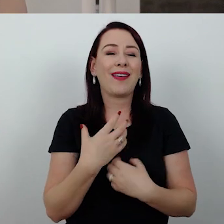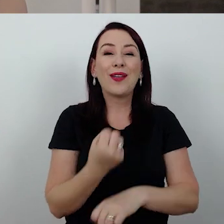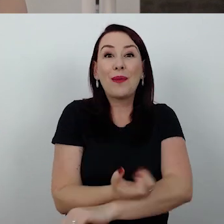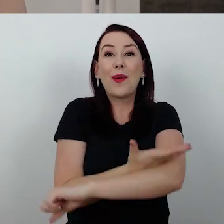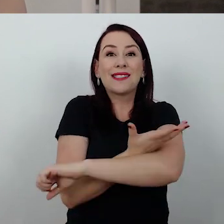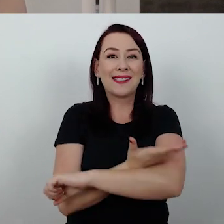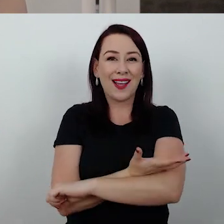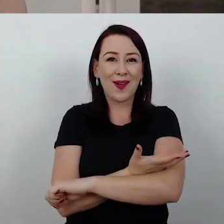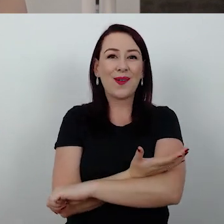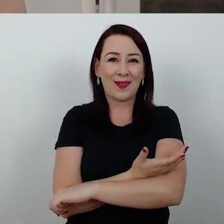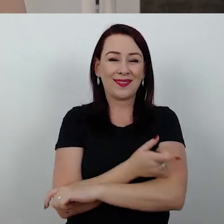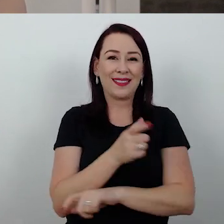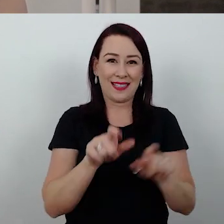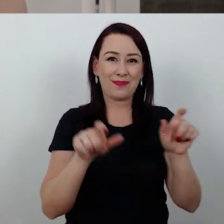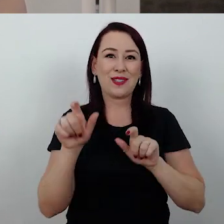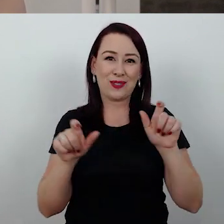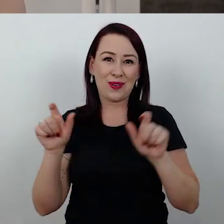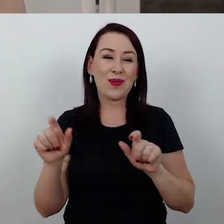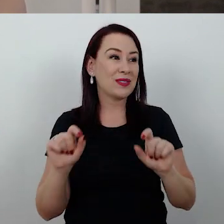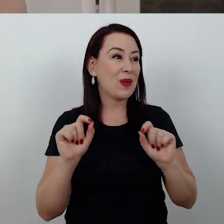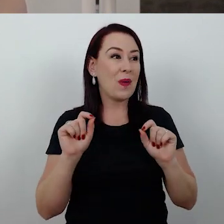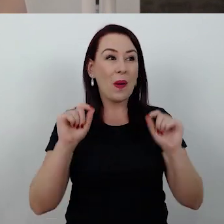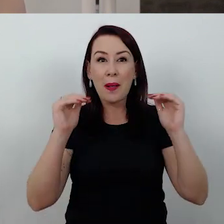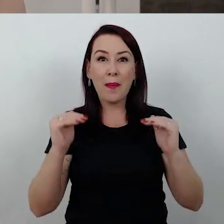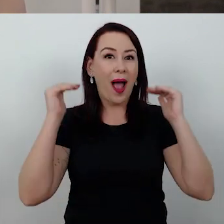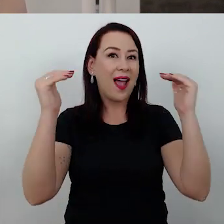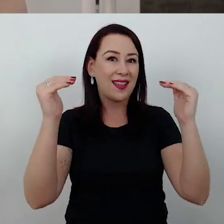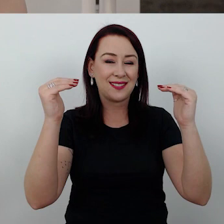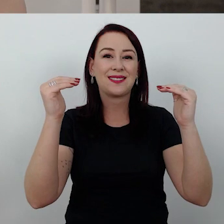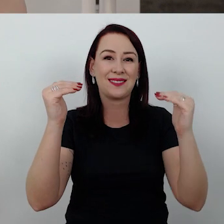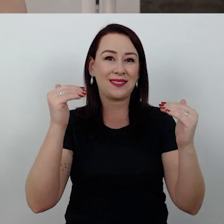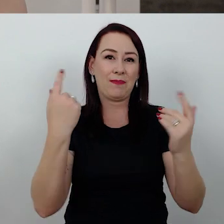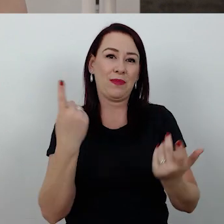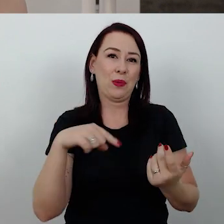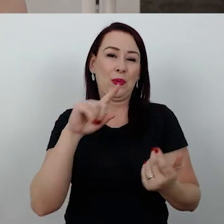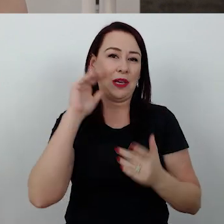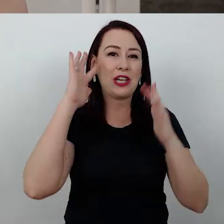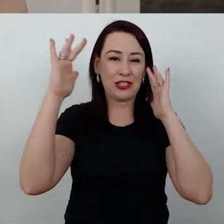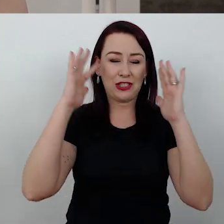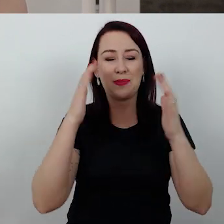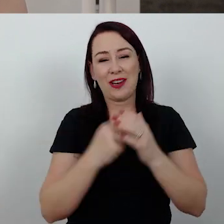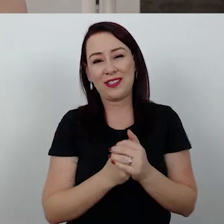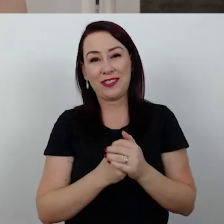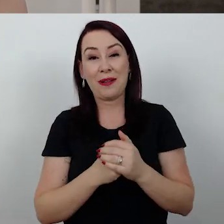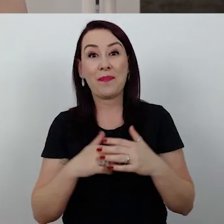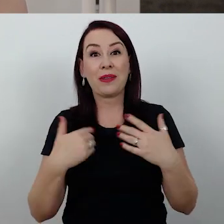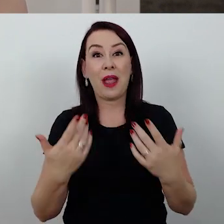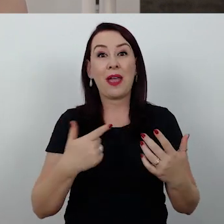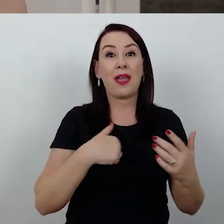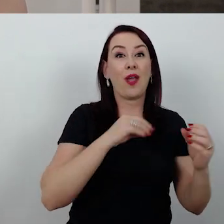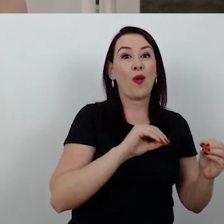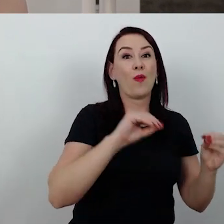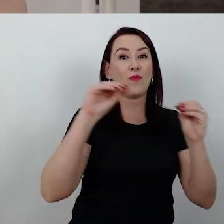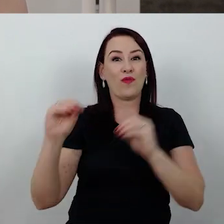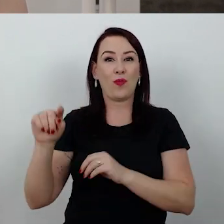nas pessoas, ele pode ir muito mais longe do que a gente imagina, né? E aí, quando eu chego em São